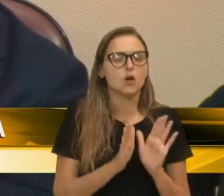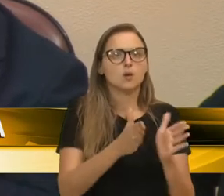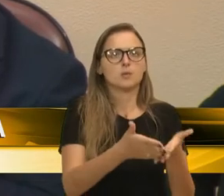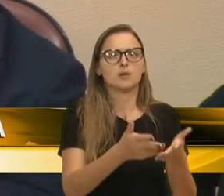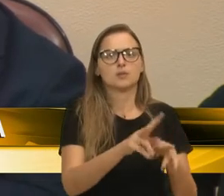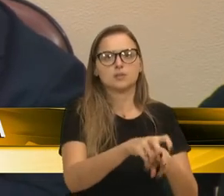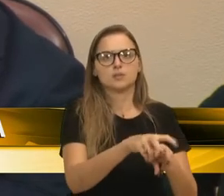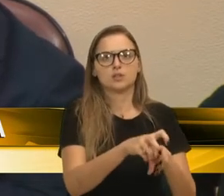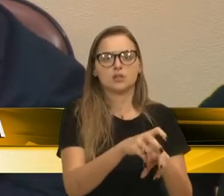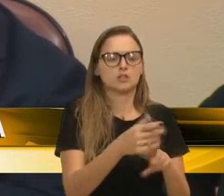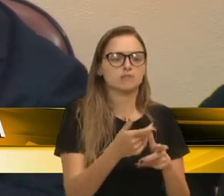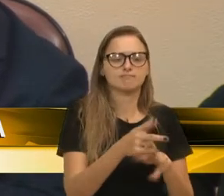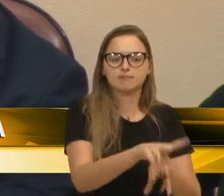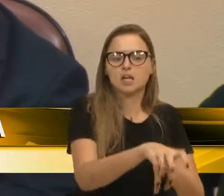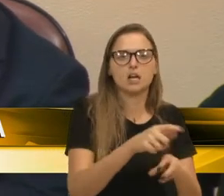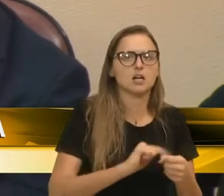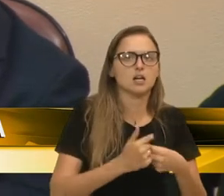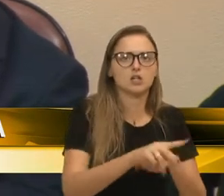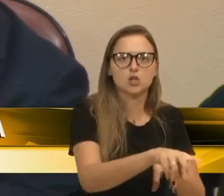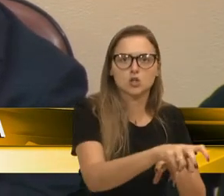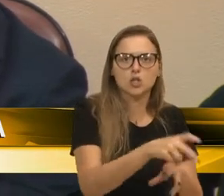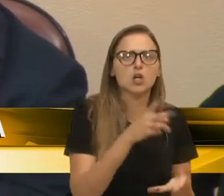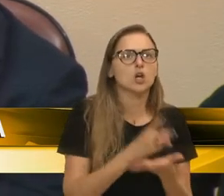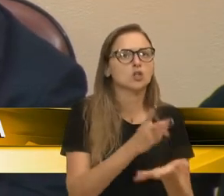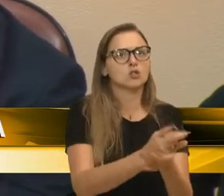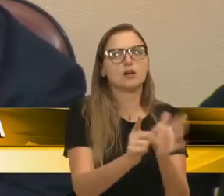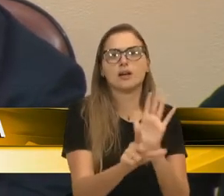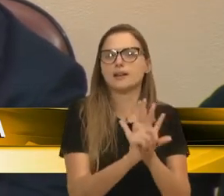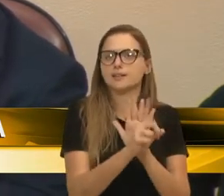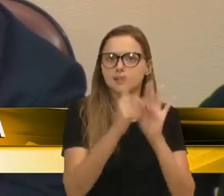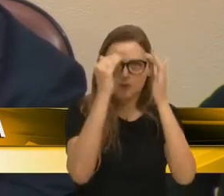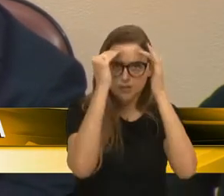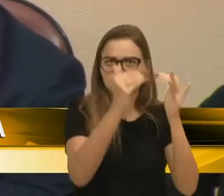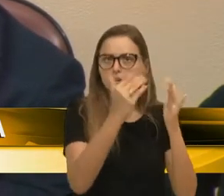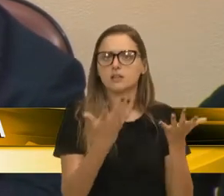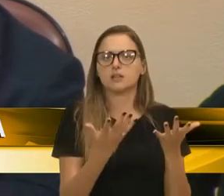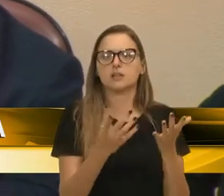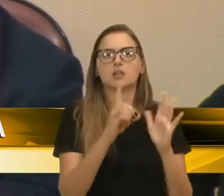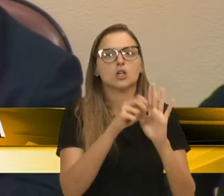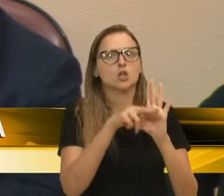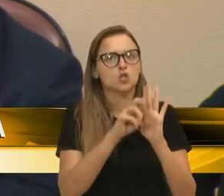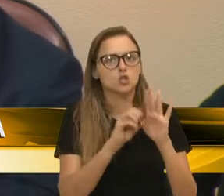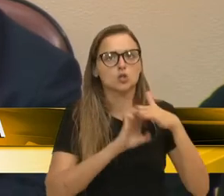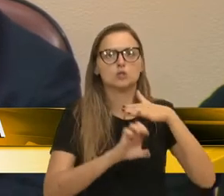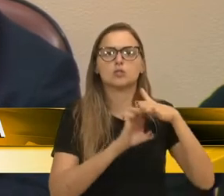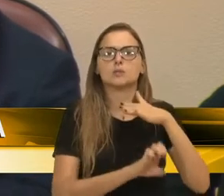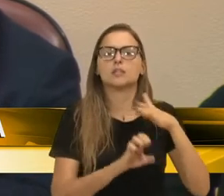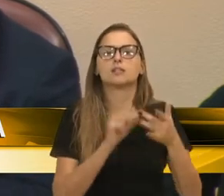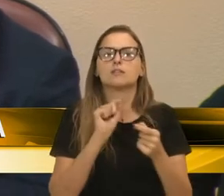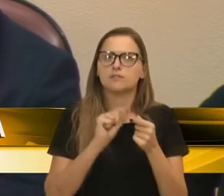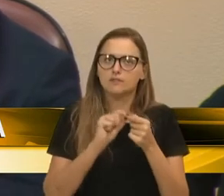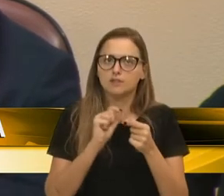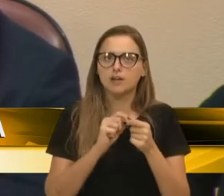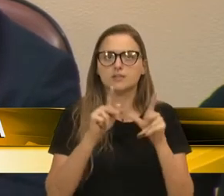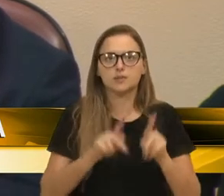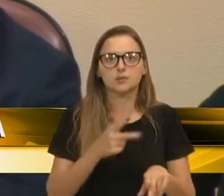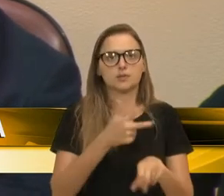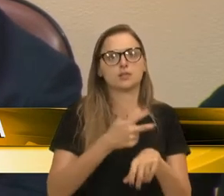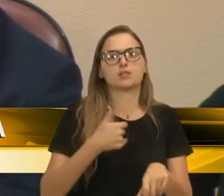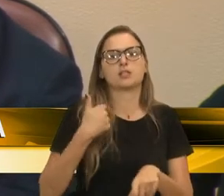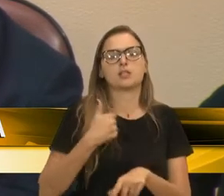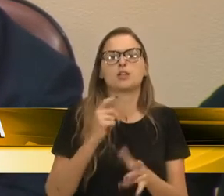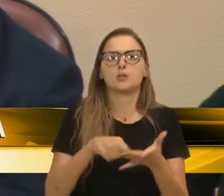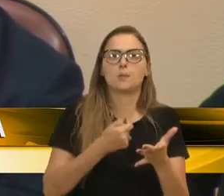No interior, continua a falcatrua dessa lei que não está sendo cumprida. Os donos de empresas continuam cobrando dos idosos, cobrando taxinha.